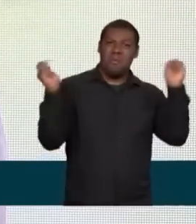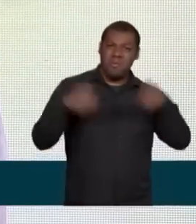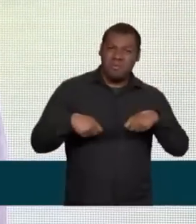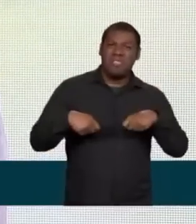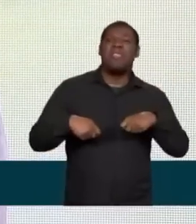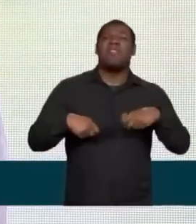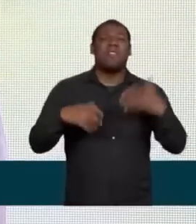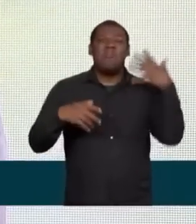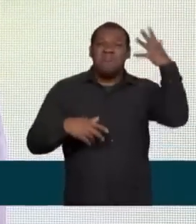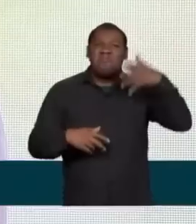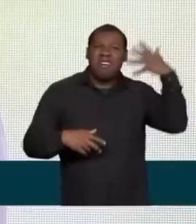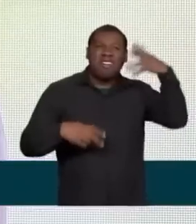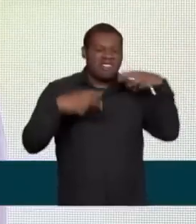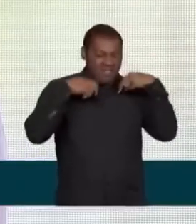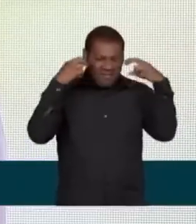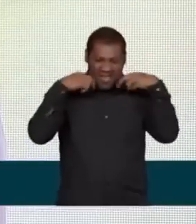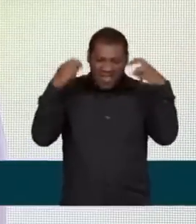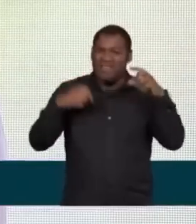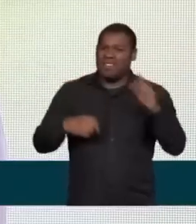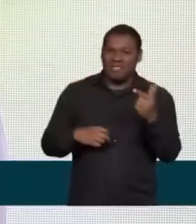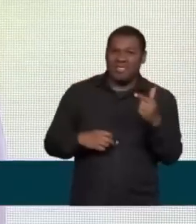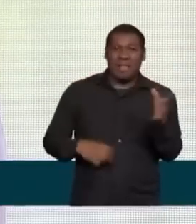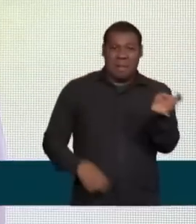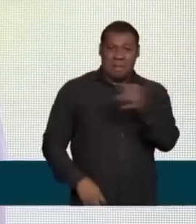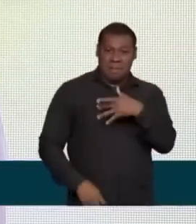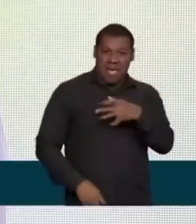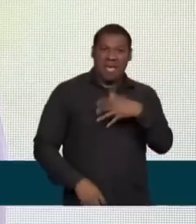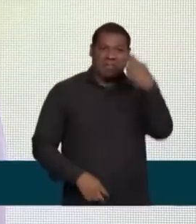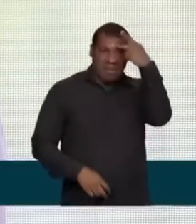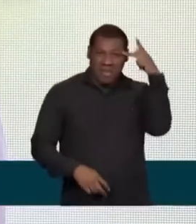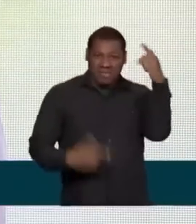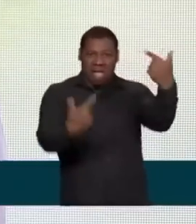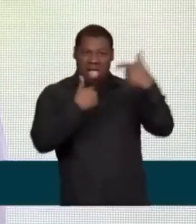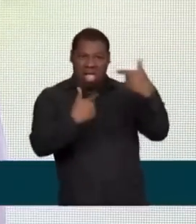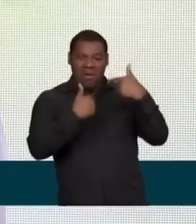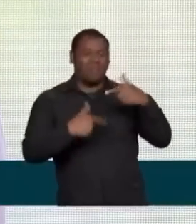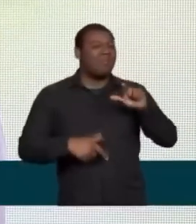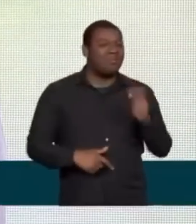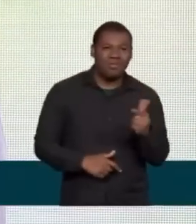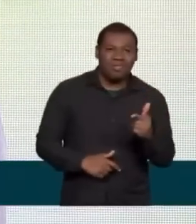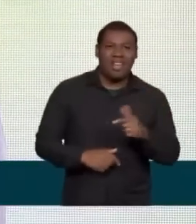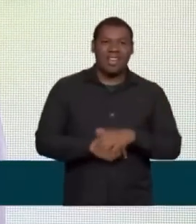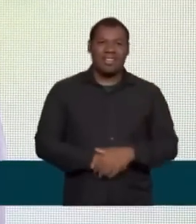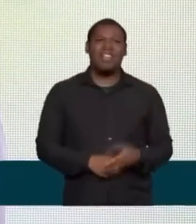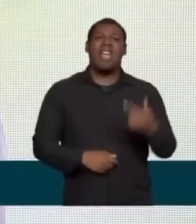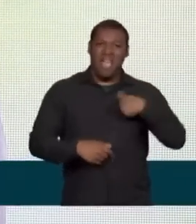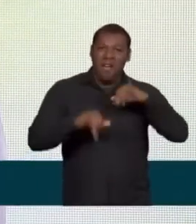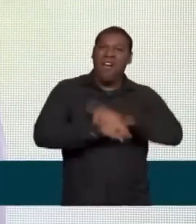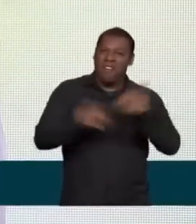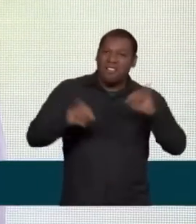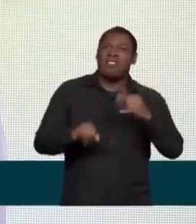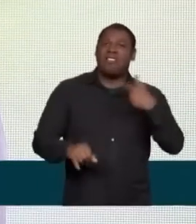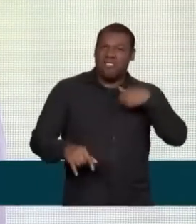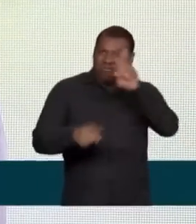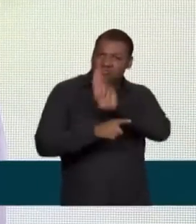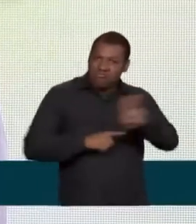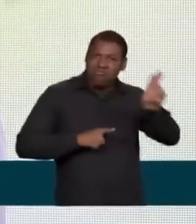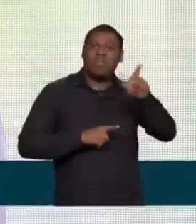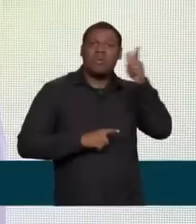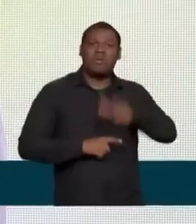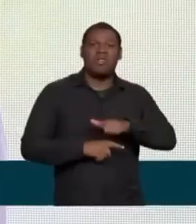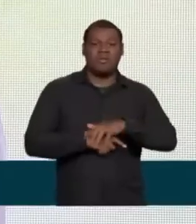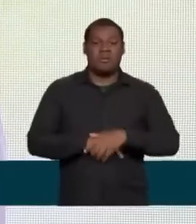nenhuma vergonha, sem medo de que as pessoas rissem de mim, que eu também iria para a universidade. E foi com